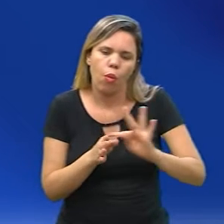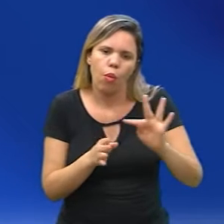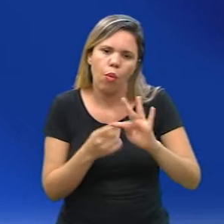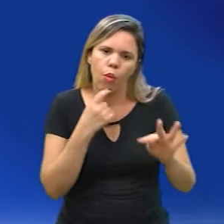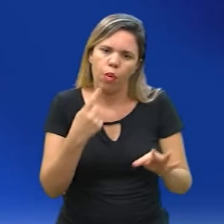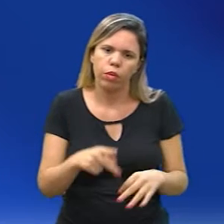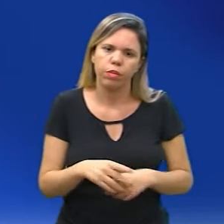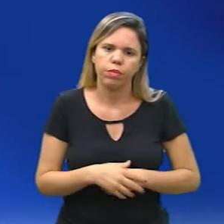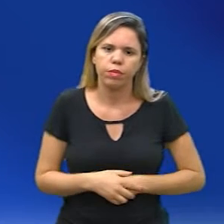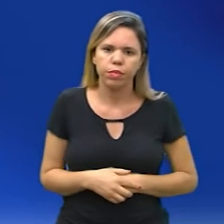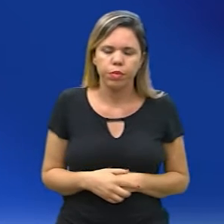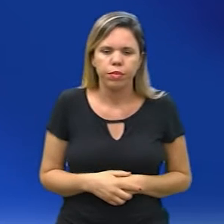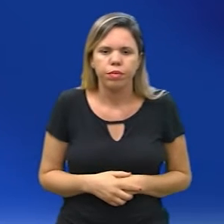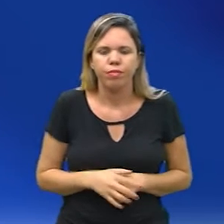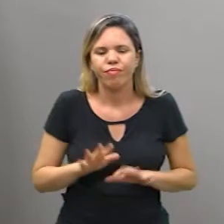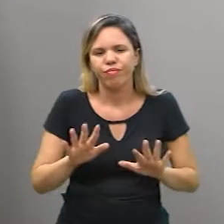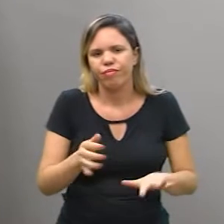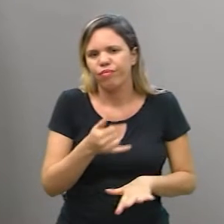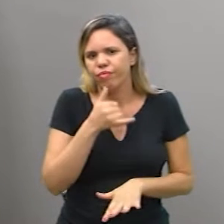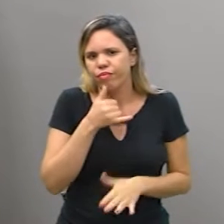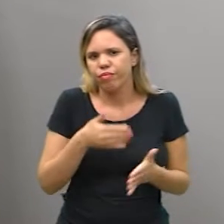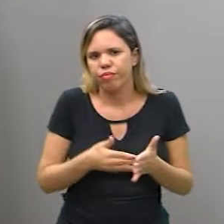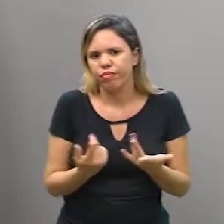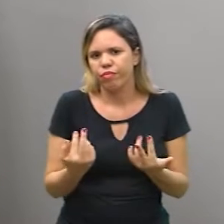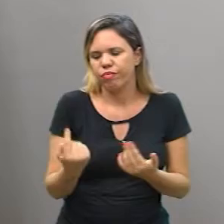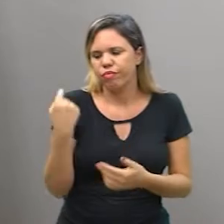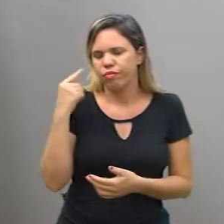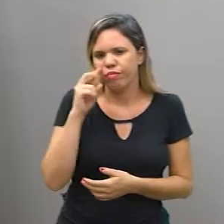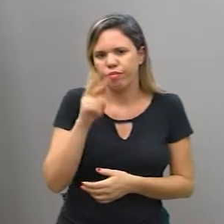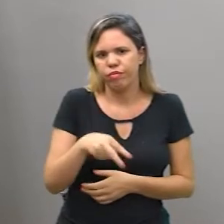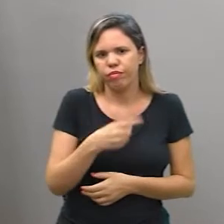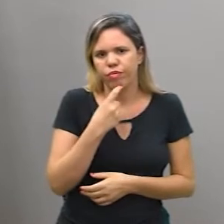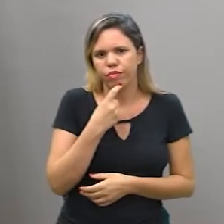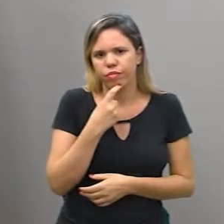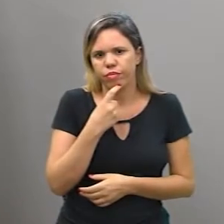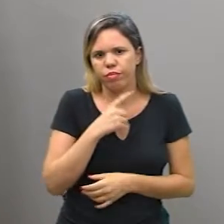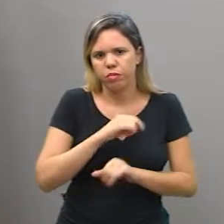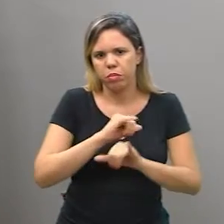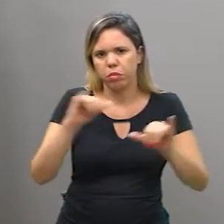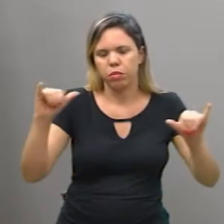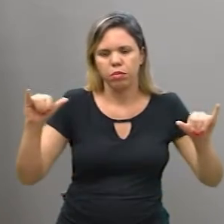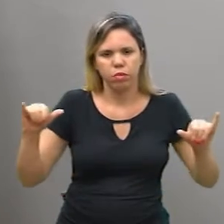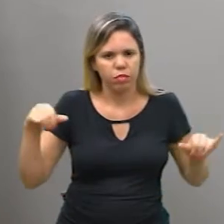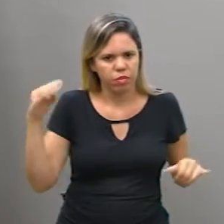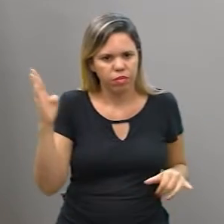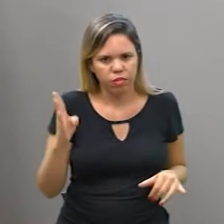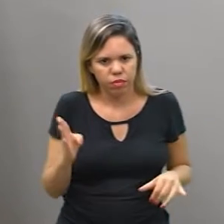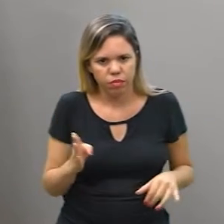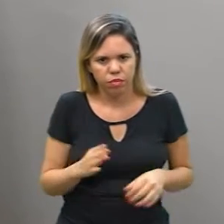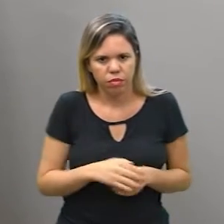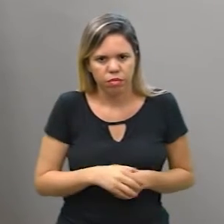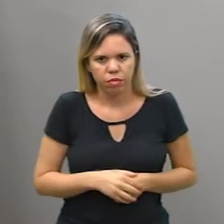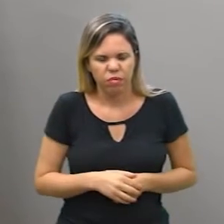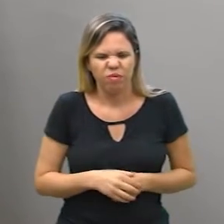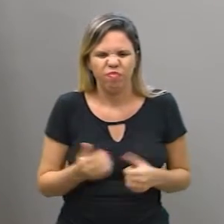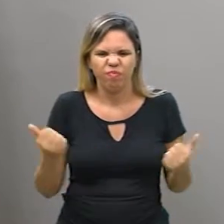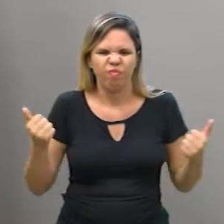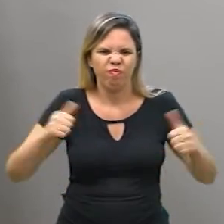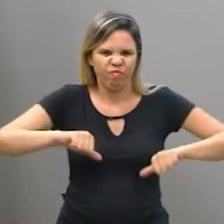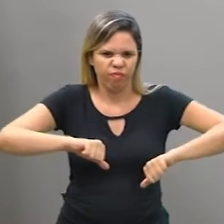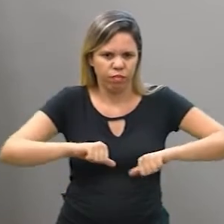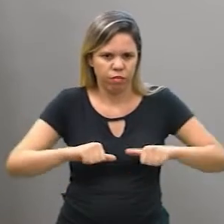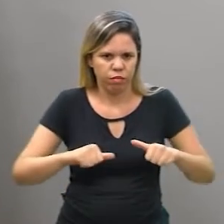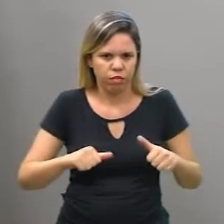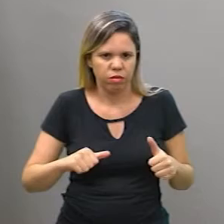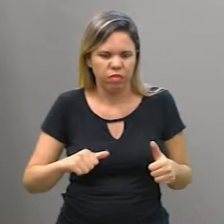do Conselho Tutelar de Campinas. Infelizmente, com o último caso que nós vimos em Campinas, que deu repercussão, inclusive nacional,